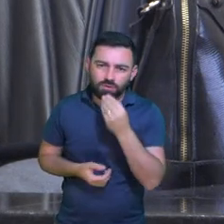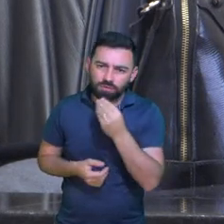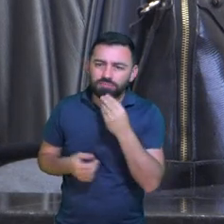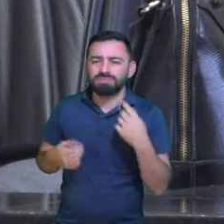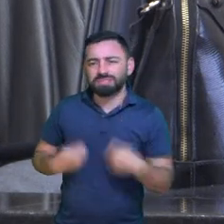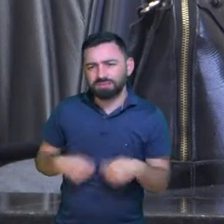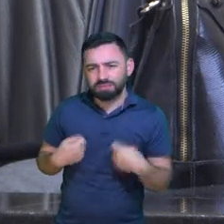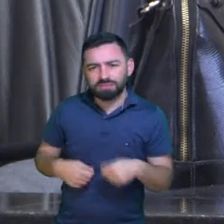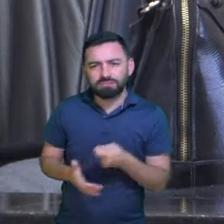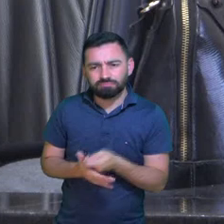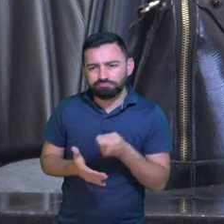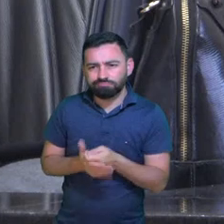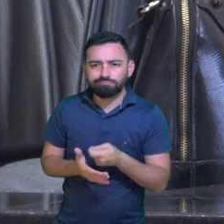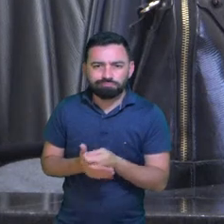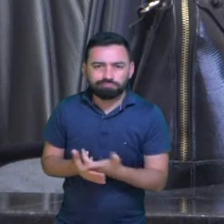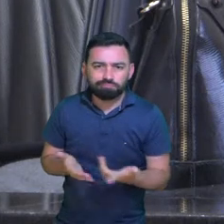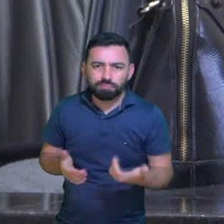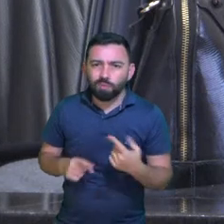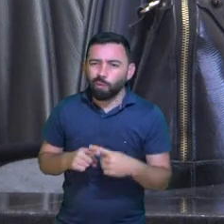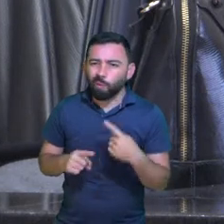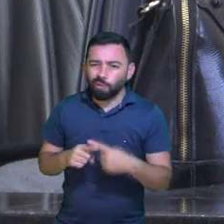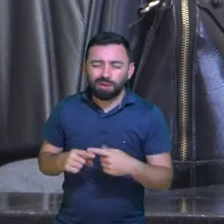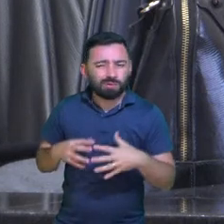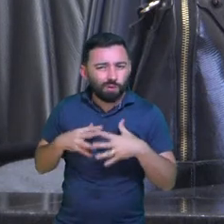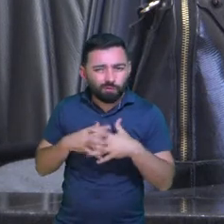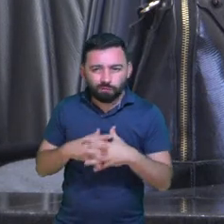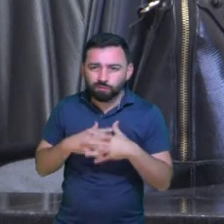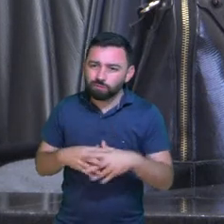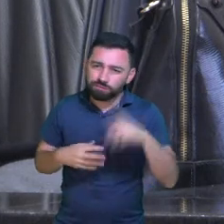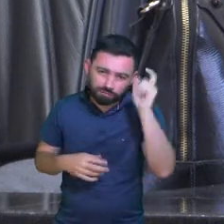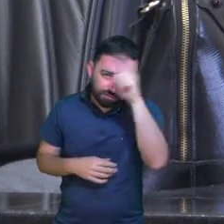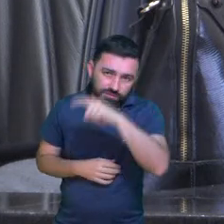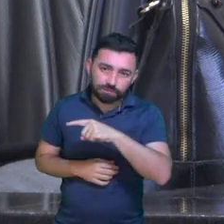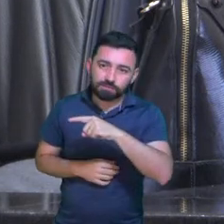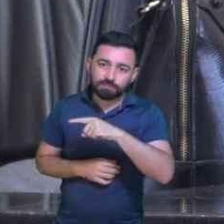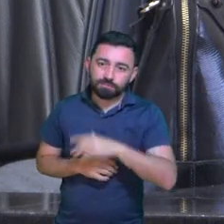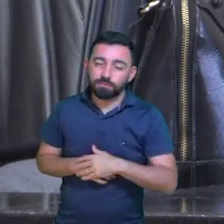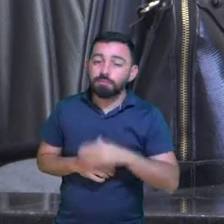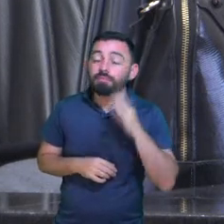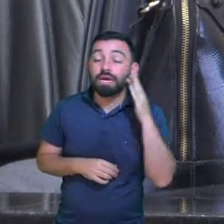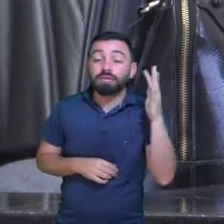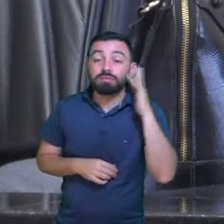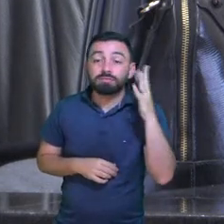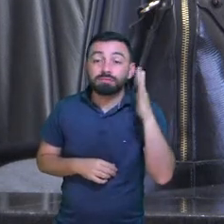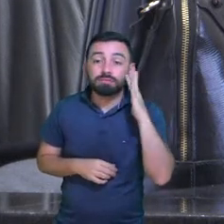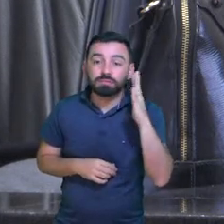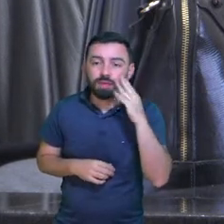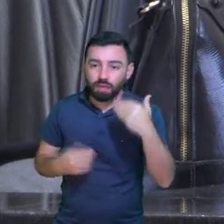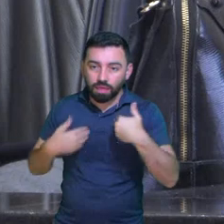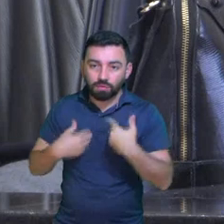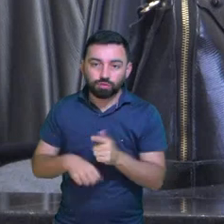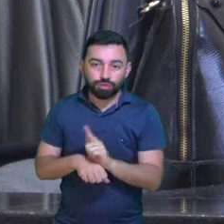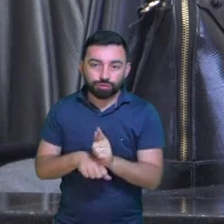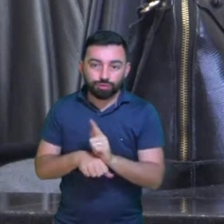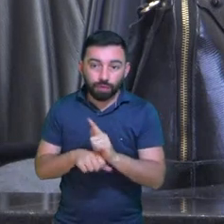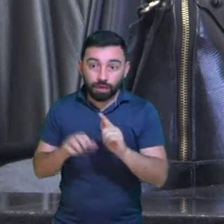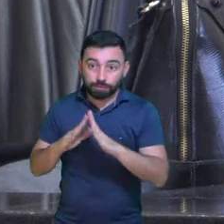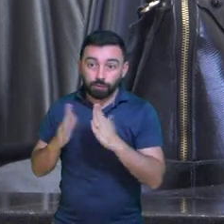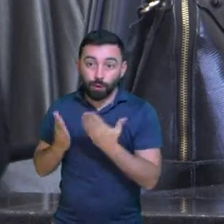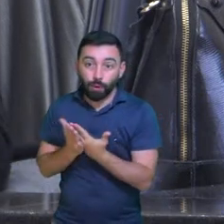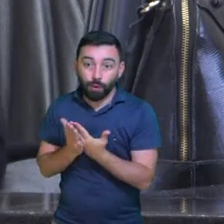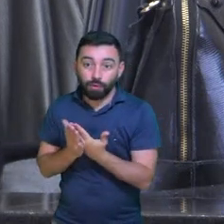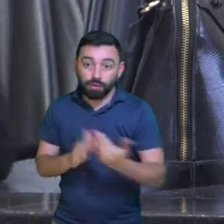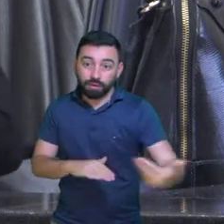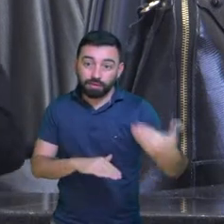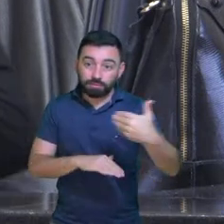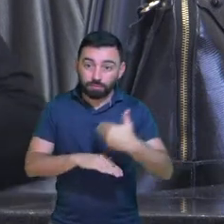isso a coisa tava muito complicada né e a gente pode imaginar por exemplo eu como gestora de escola recebendo um